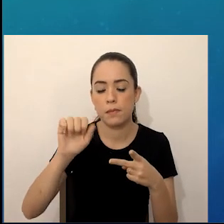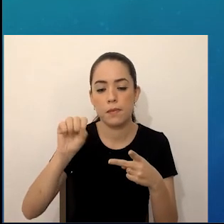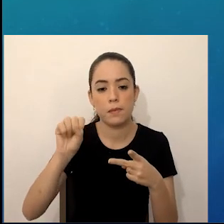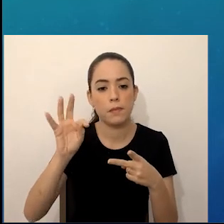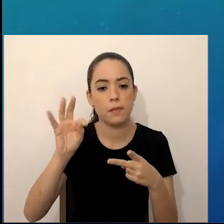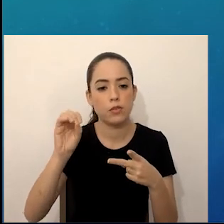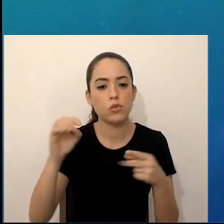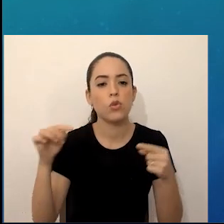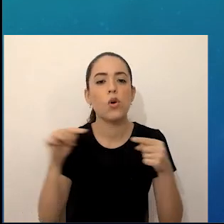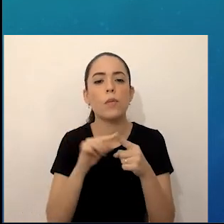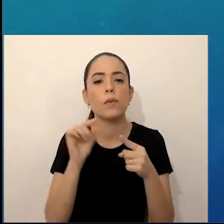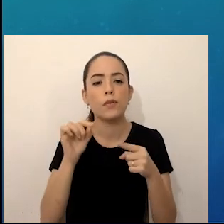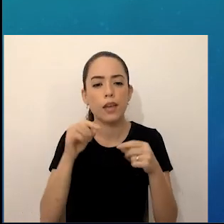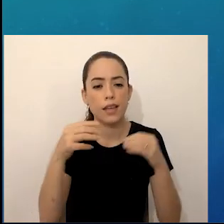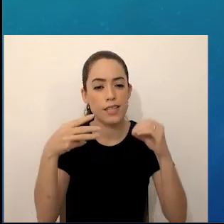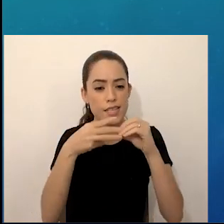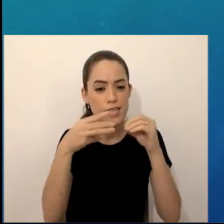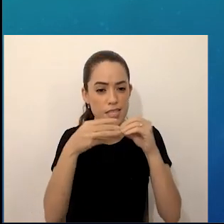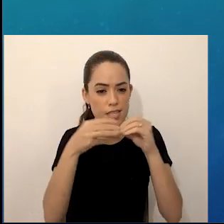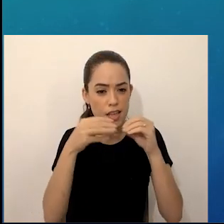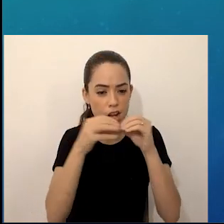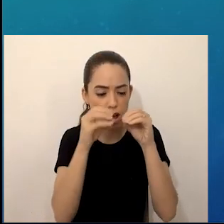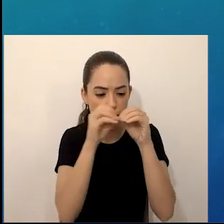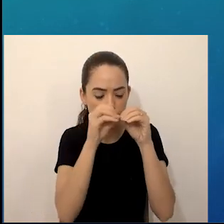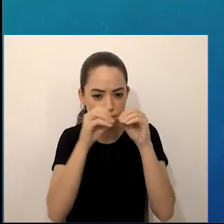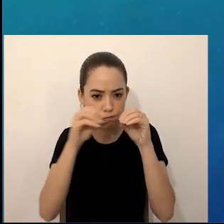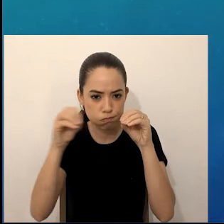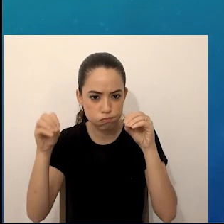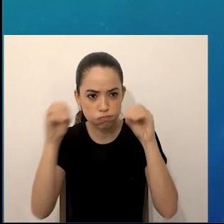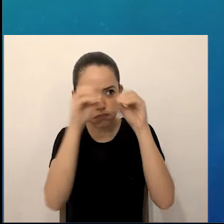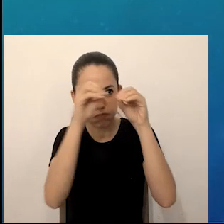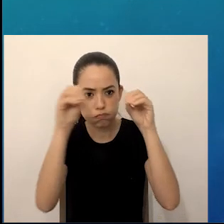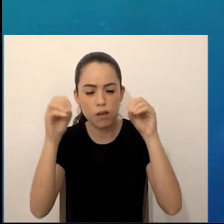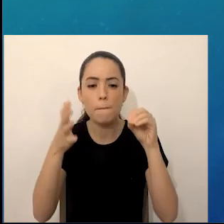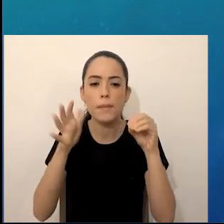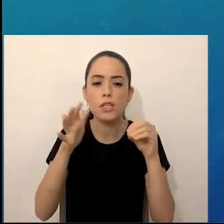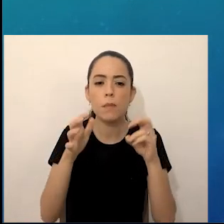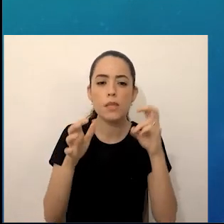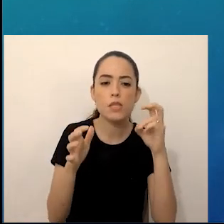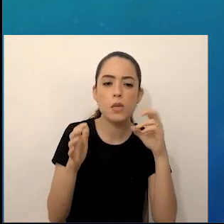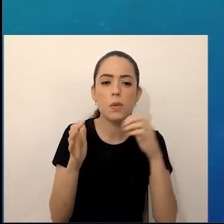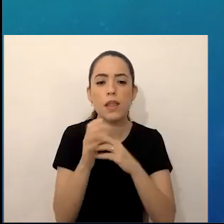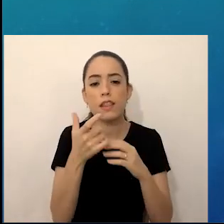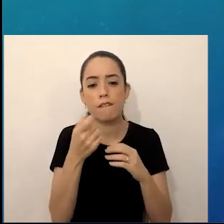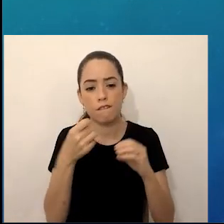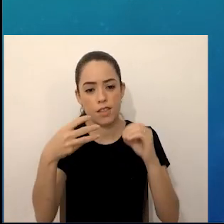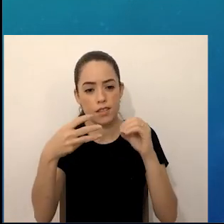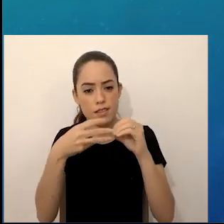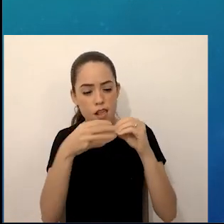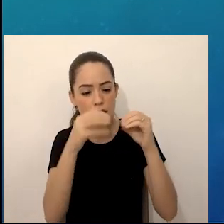aglomerado de células esparsas com 5 a 20 células.